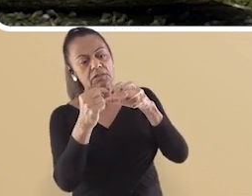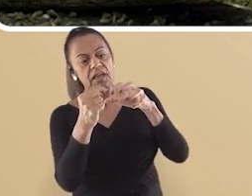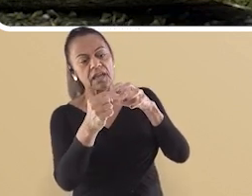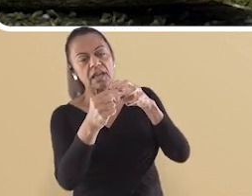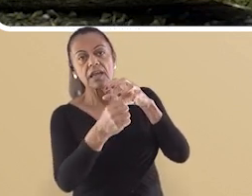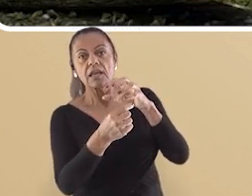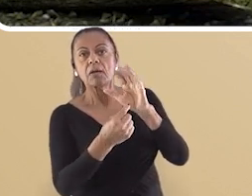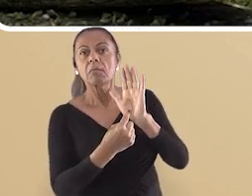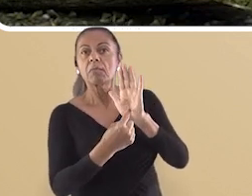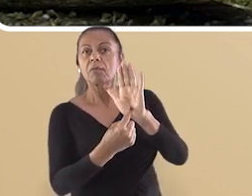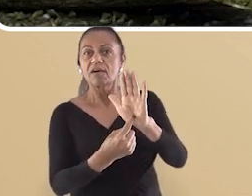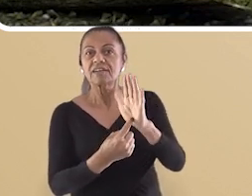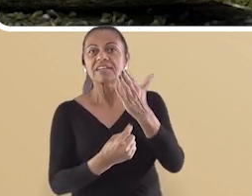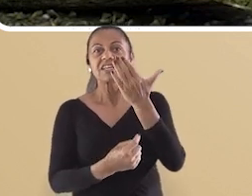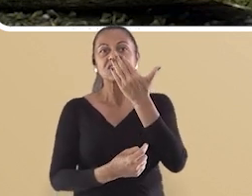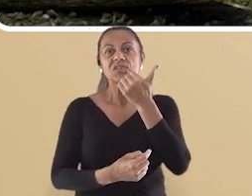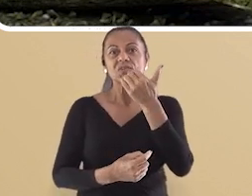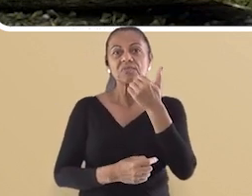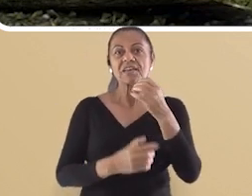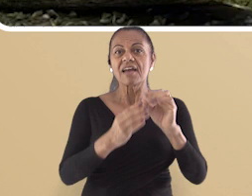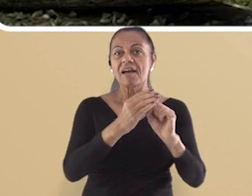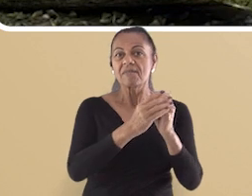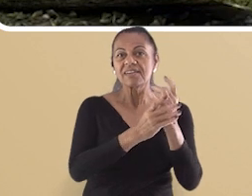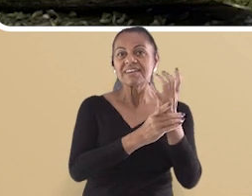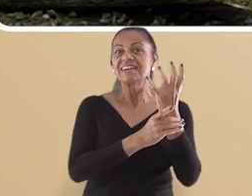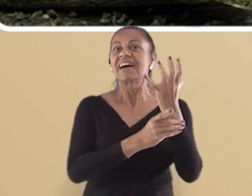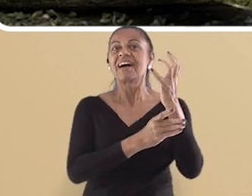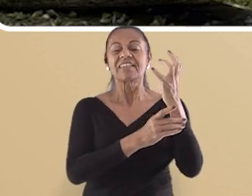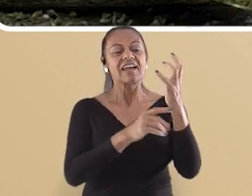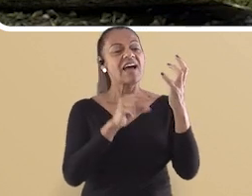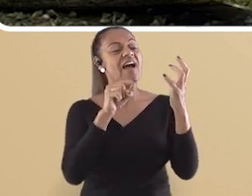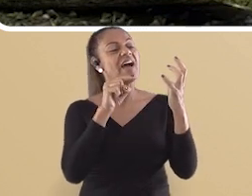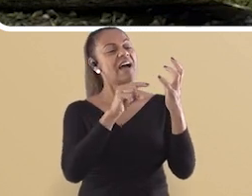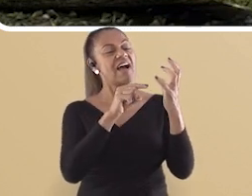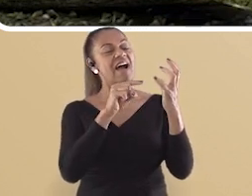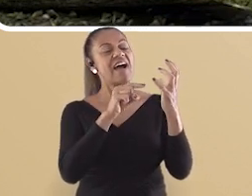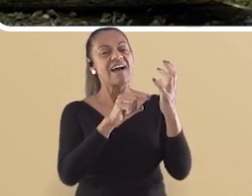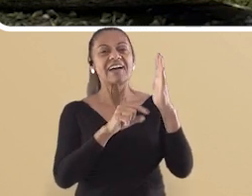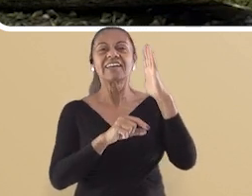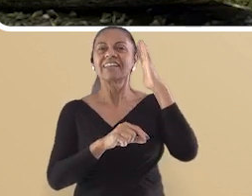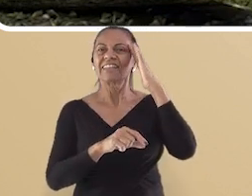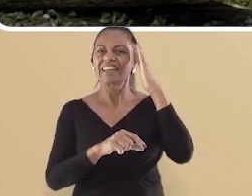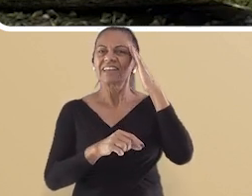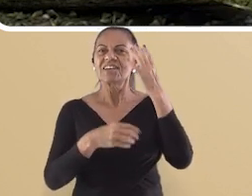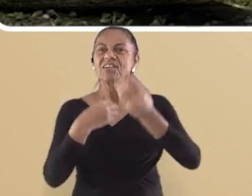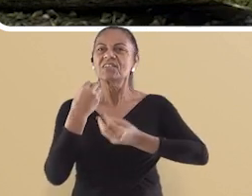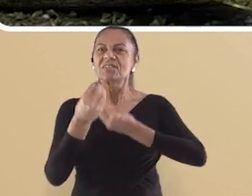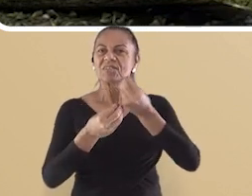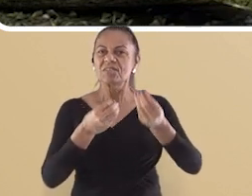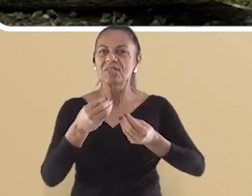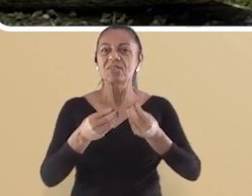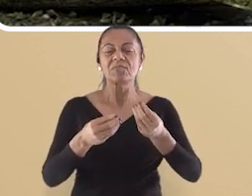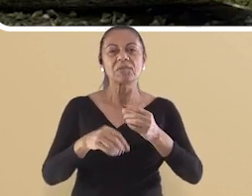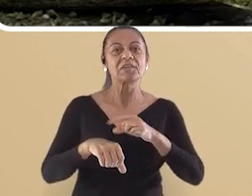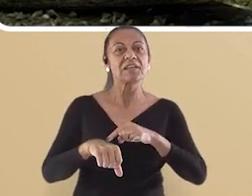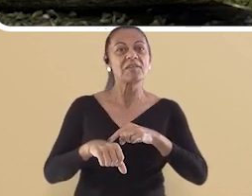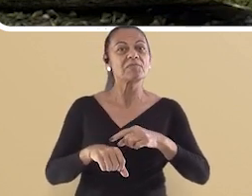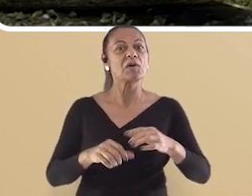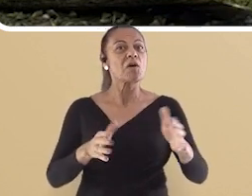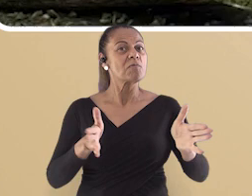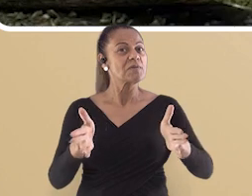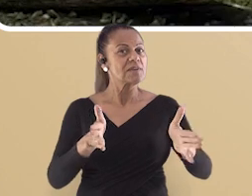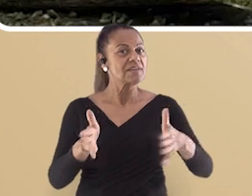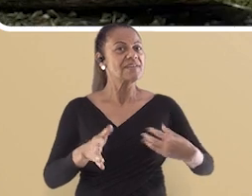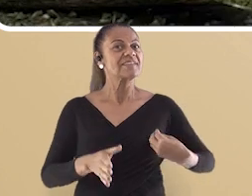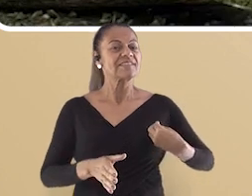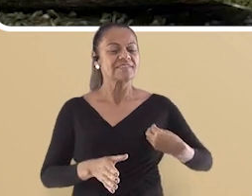anos. Os dentes do dinossauro indicam que ele se alimentava de plantas. Essas informações são importantes para entender os hábitos, espécie e